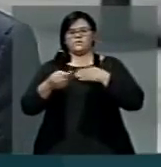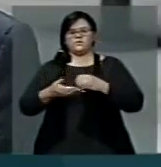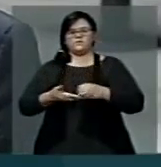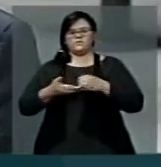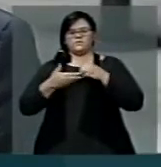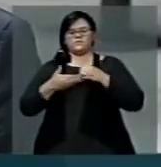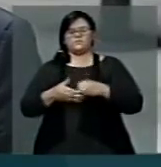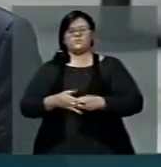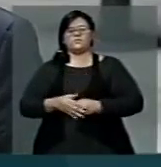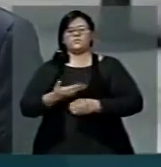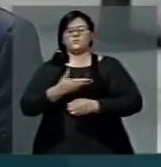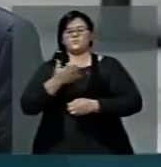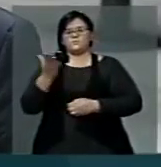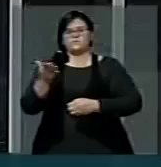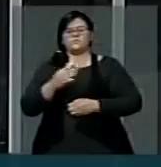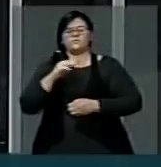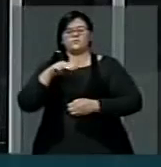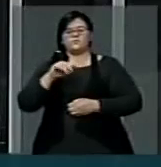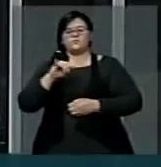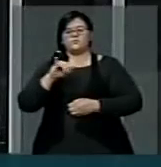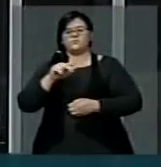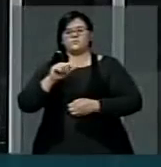nosso companheiro deputado Nilmar Miranda.